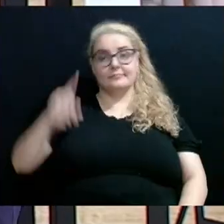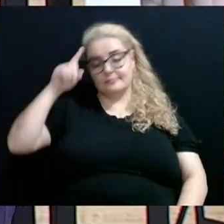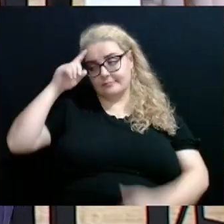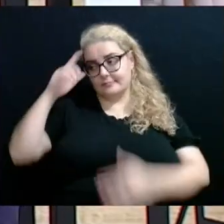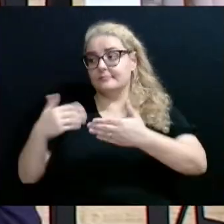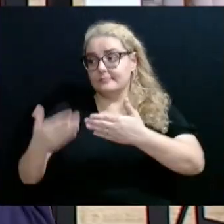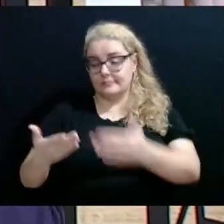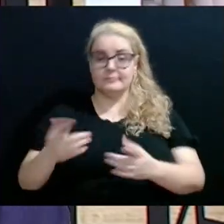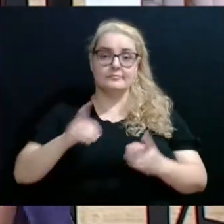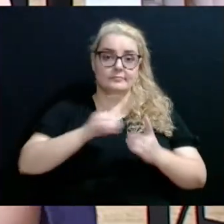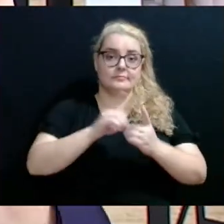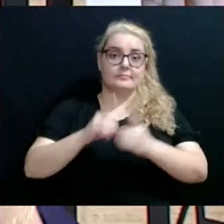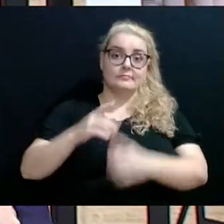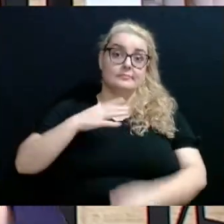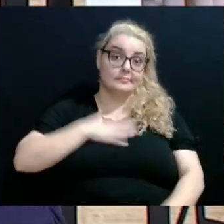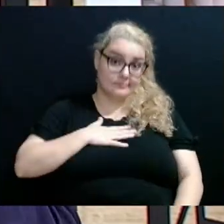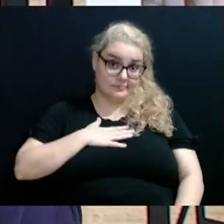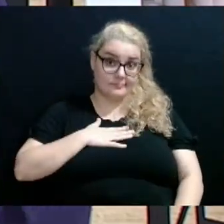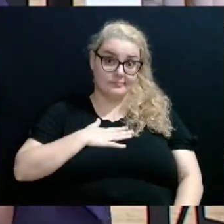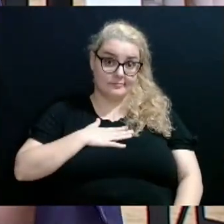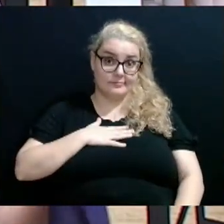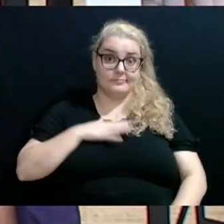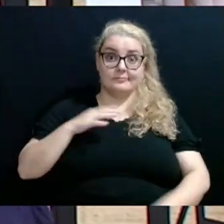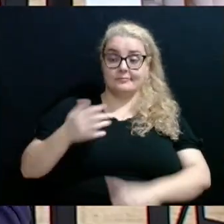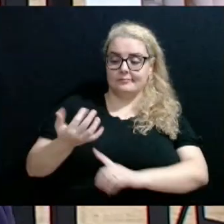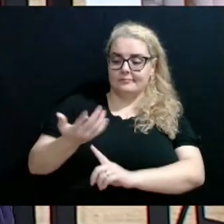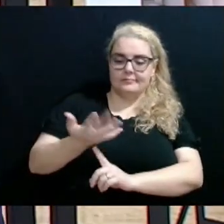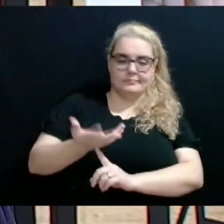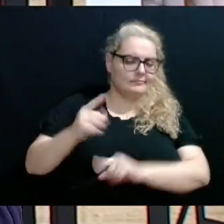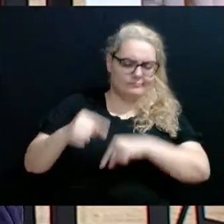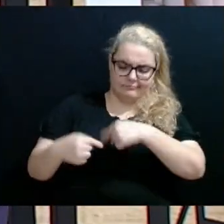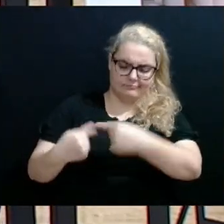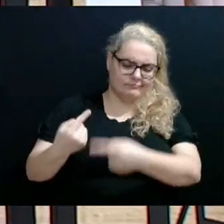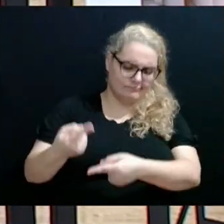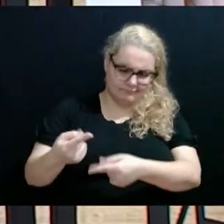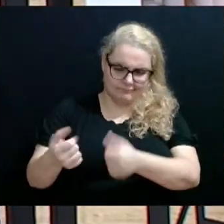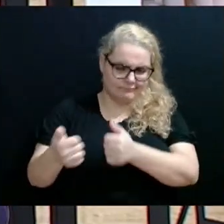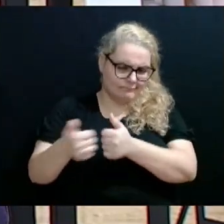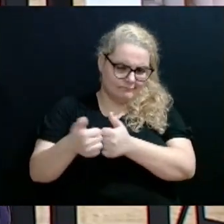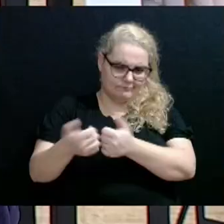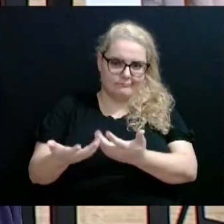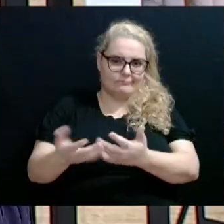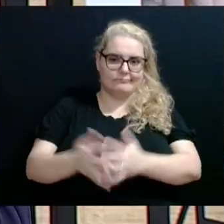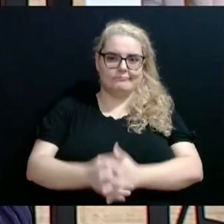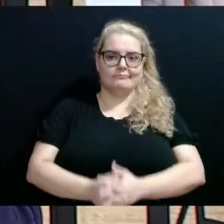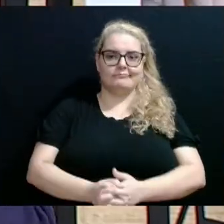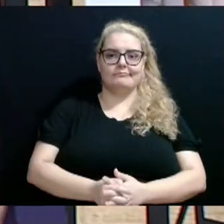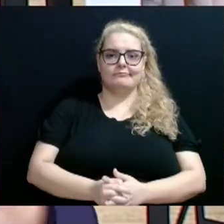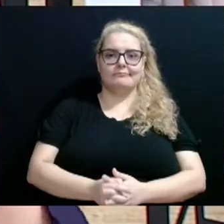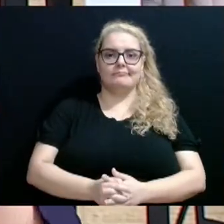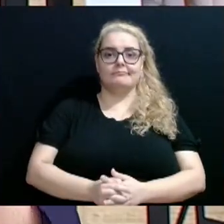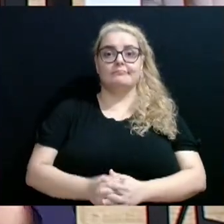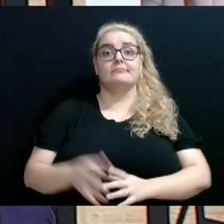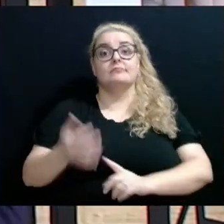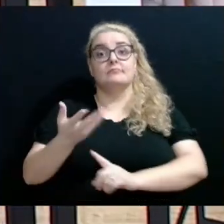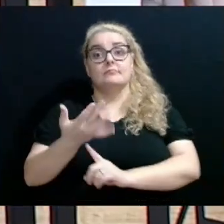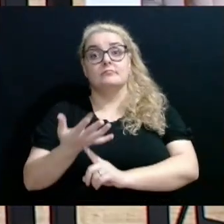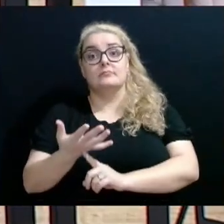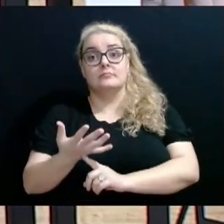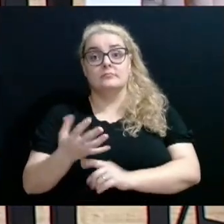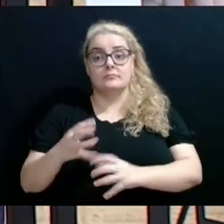meus atendimentos. As velas vieram logo na sequência, bem pertinho, assim, que são velas que eu faço moldadas à